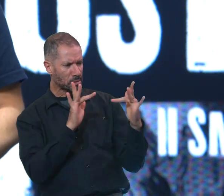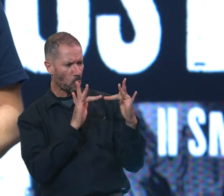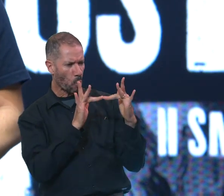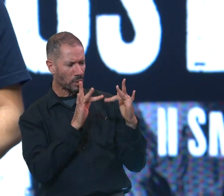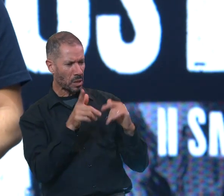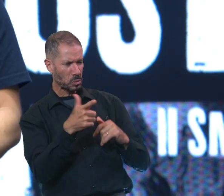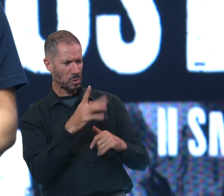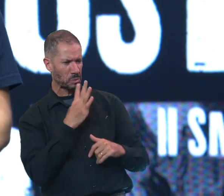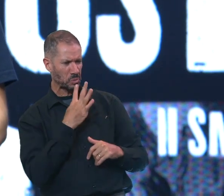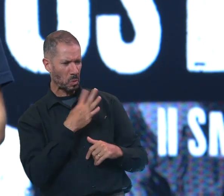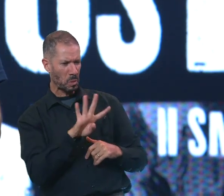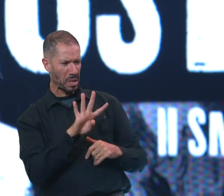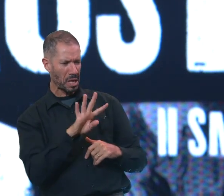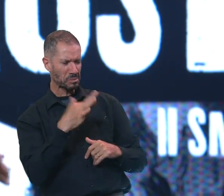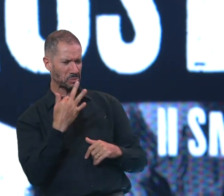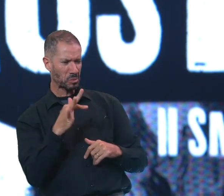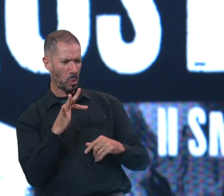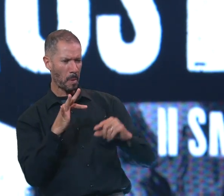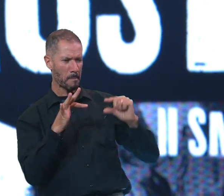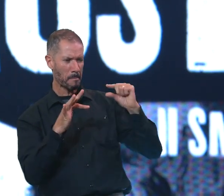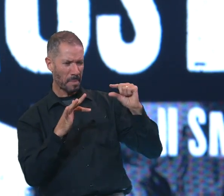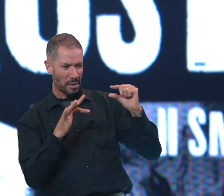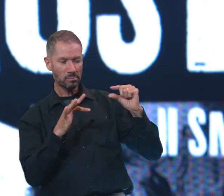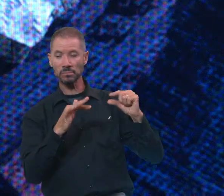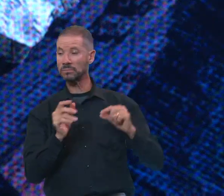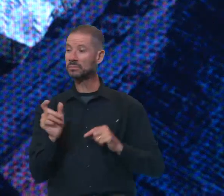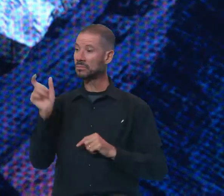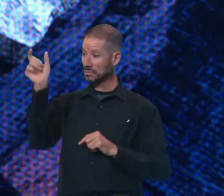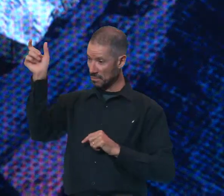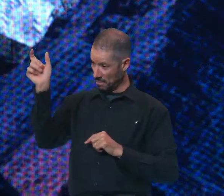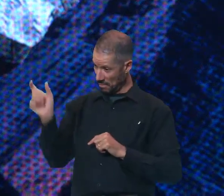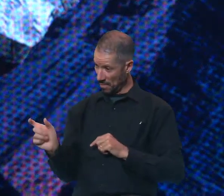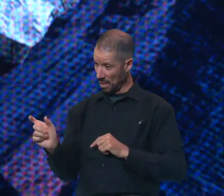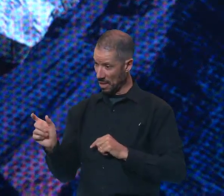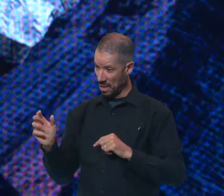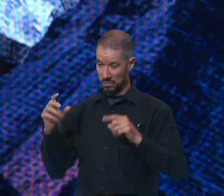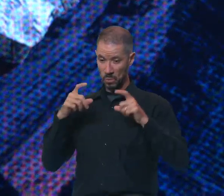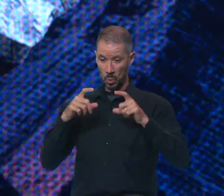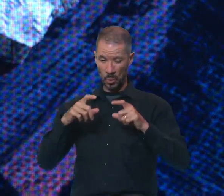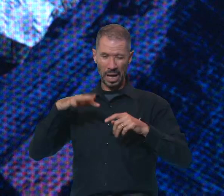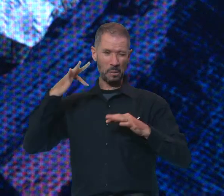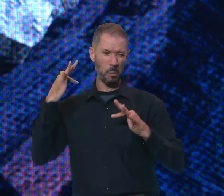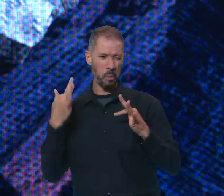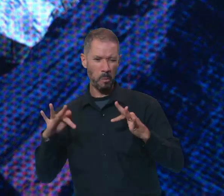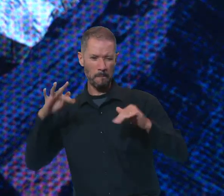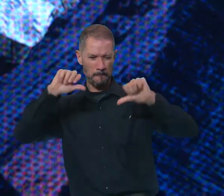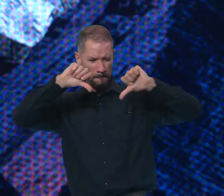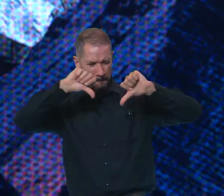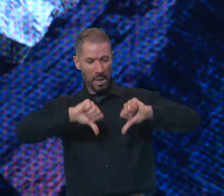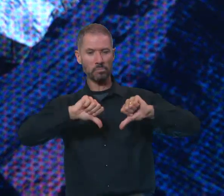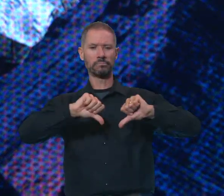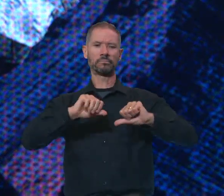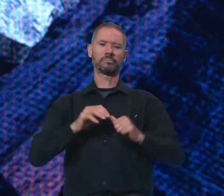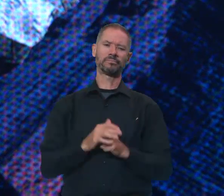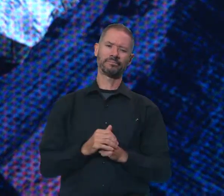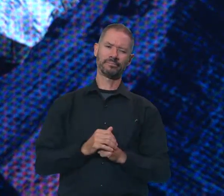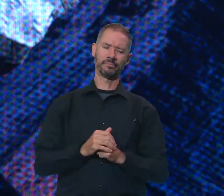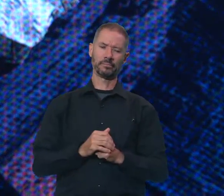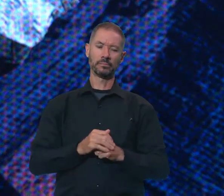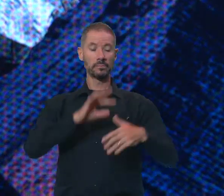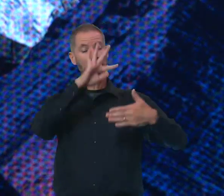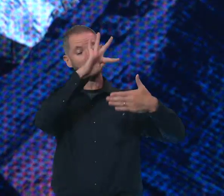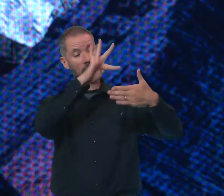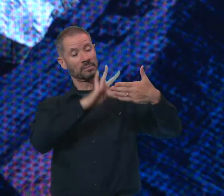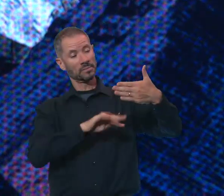assim. Existem pedras que doem mais quando acertam em lugares que nos machucam mais. Eu quero olhar com você nesse